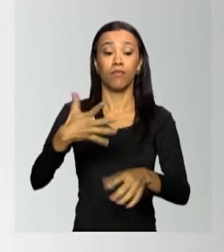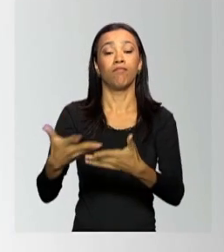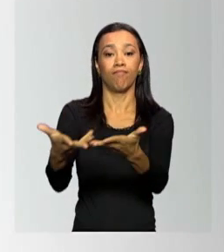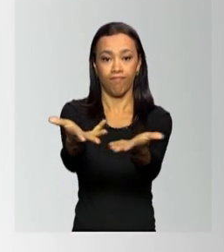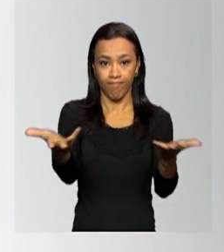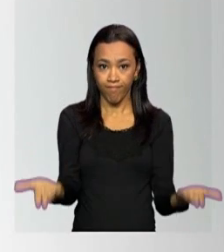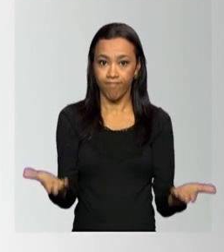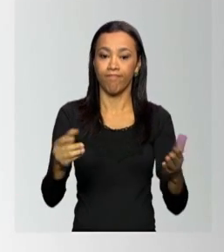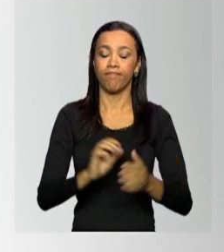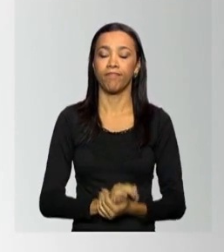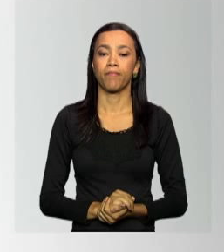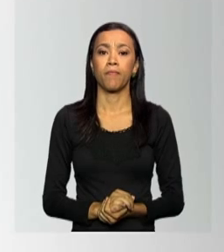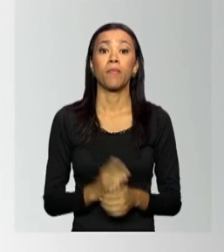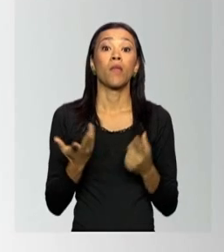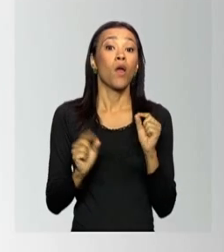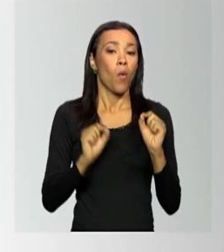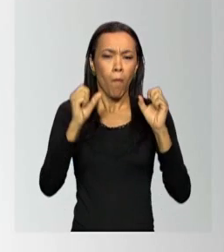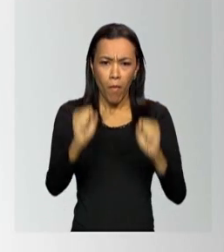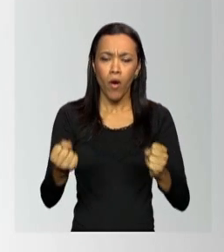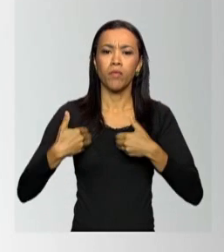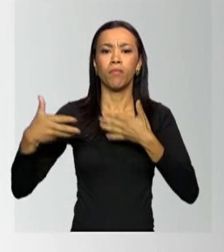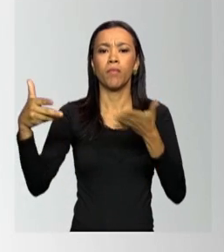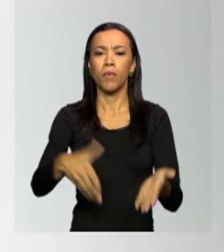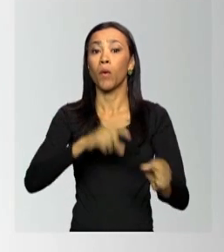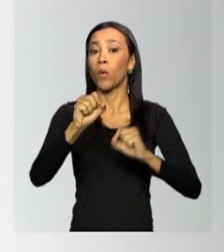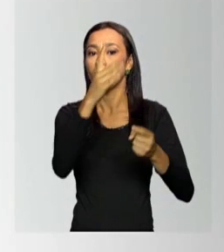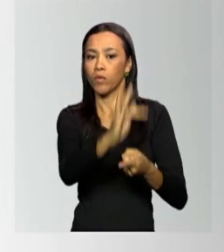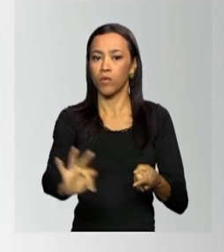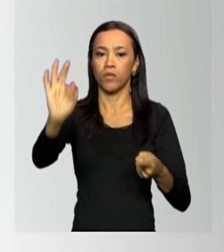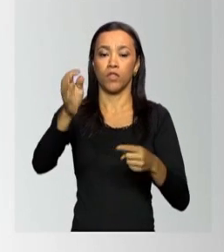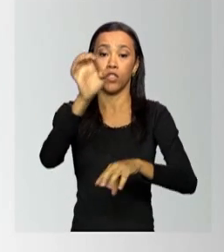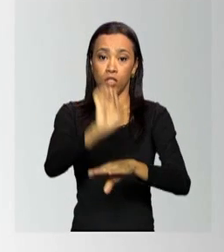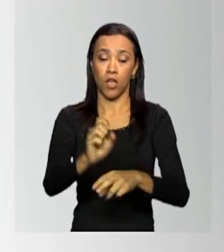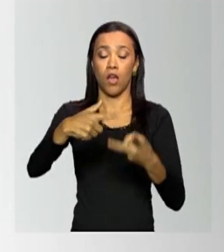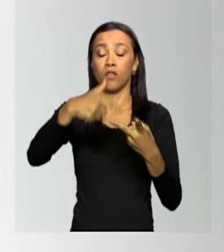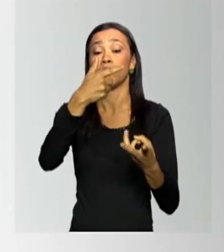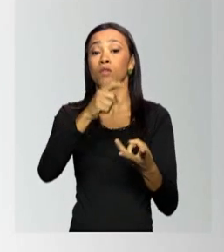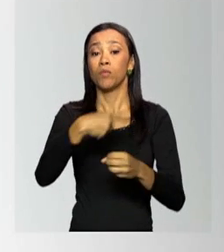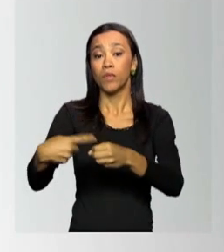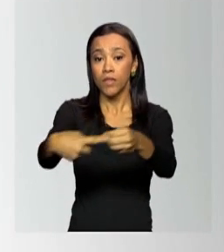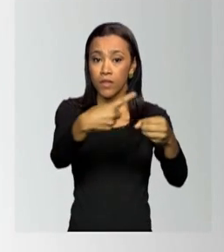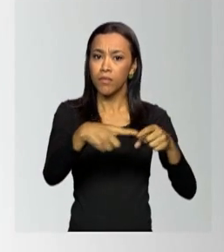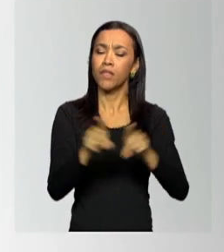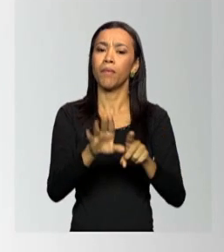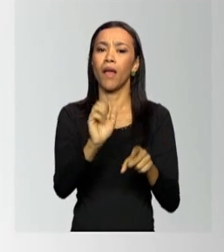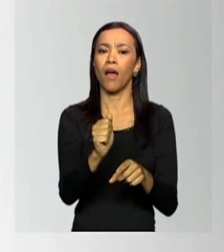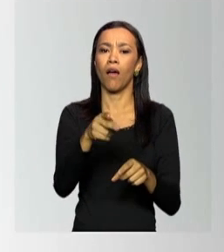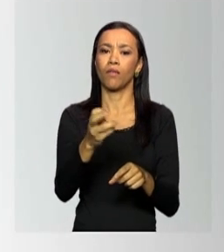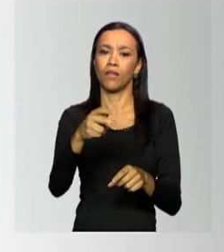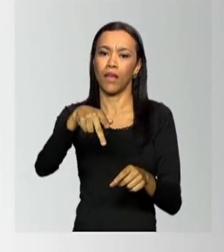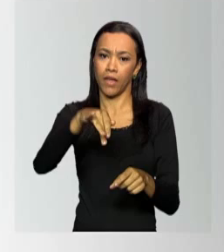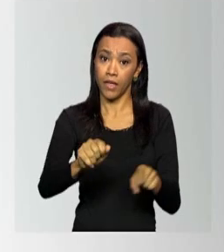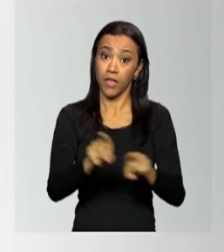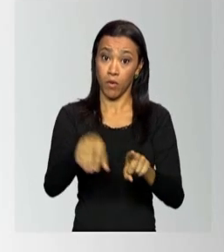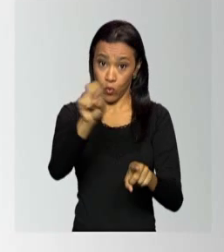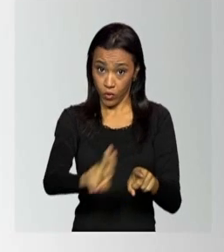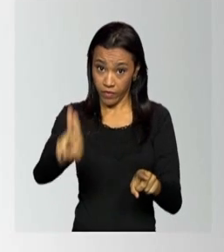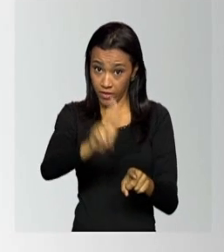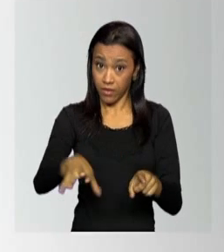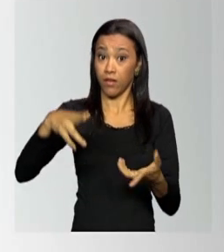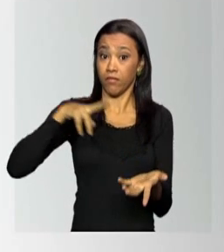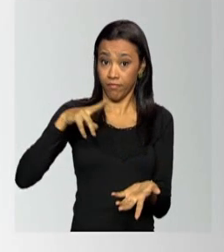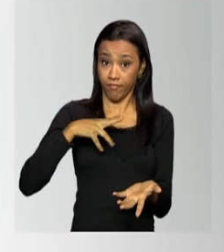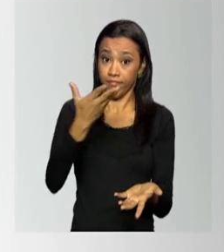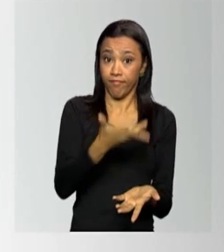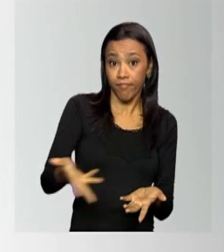em que estão sediadas. Podem concorrer União, estados, municípios e autarquias, instituições de ensino superior